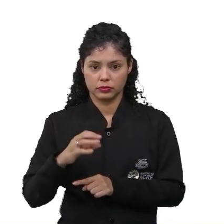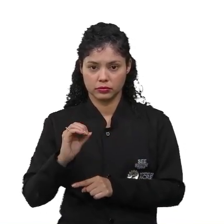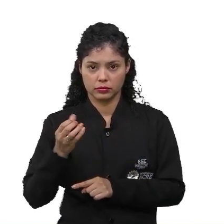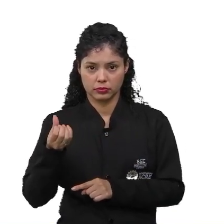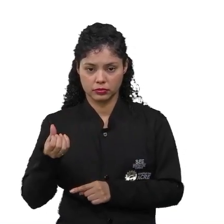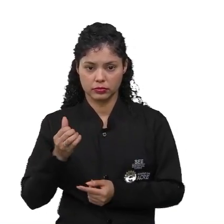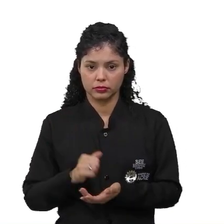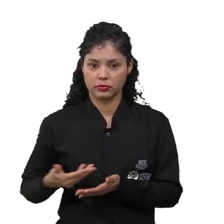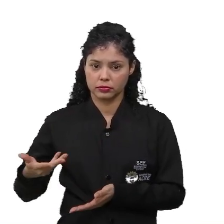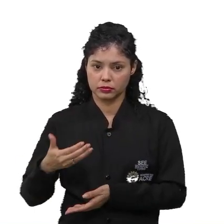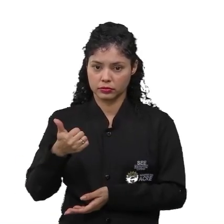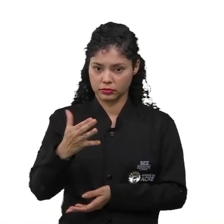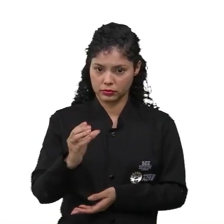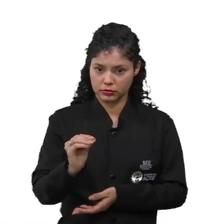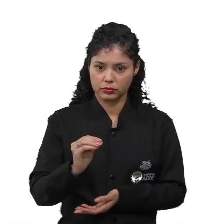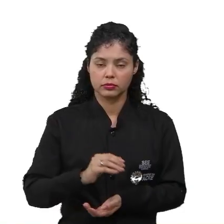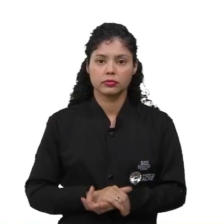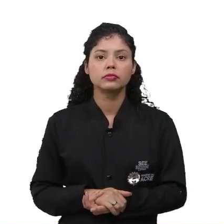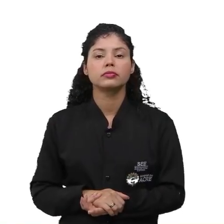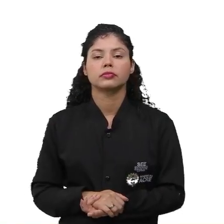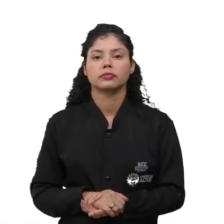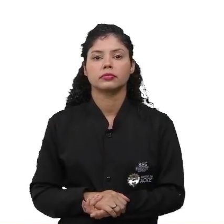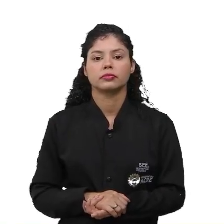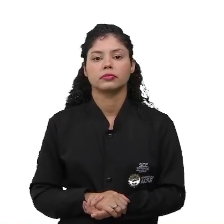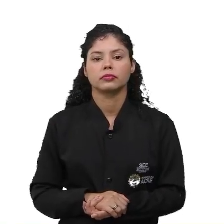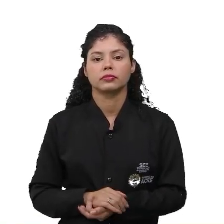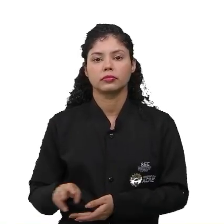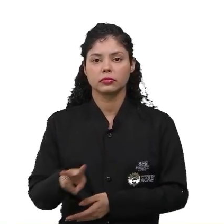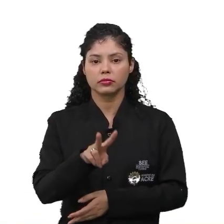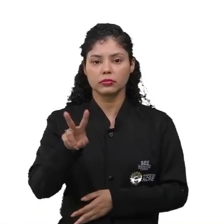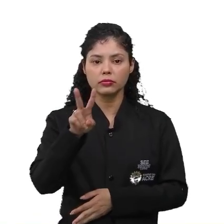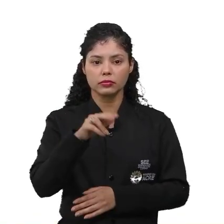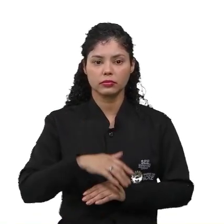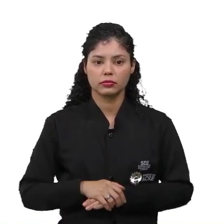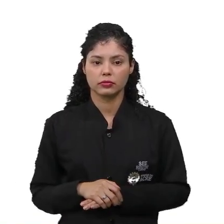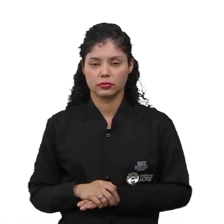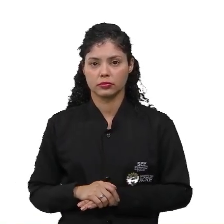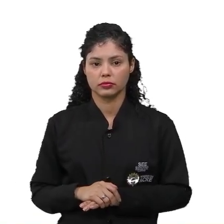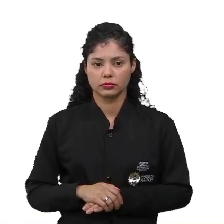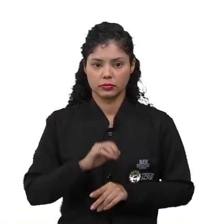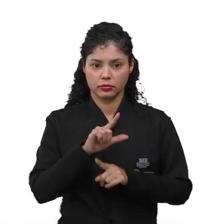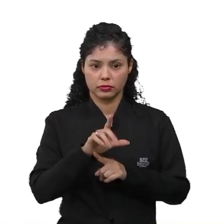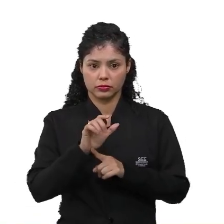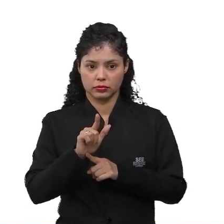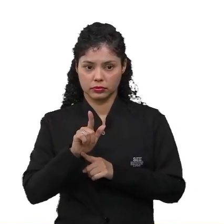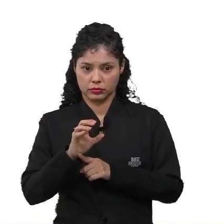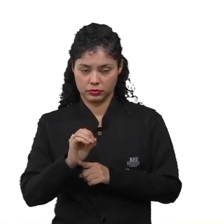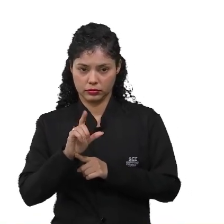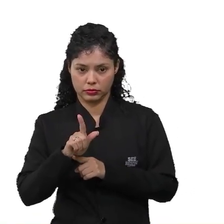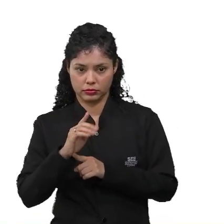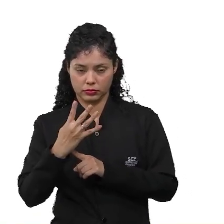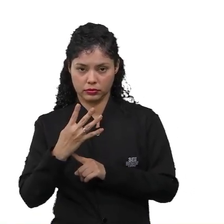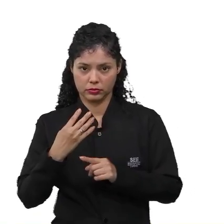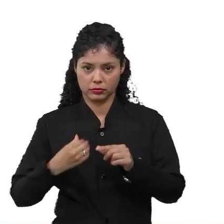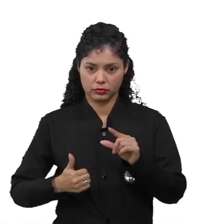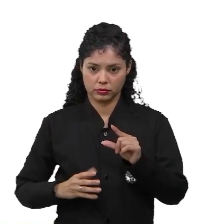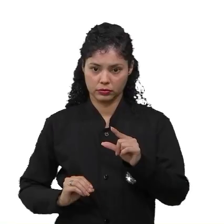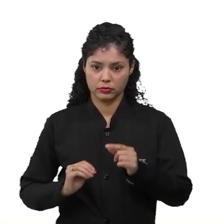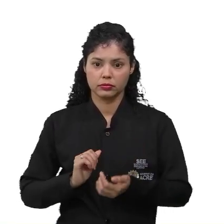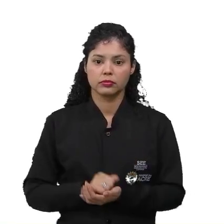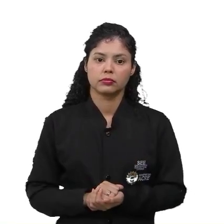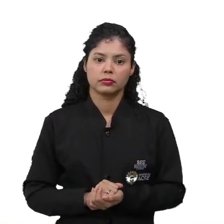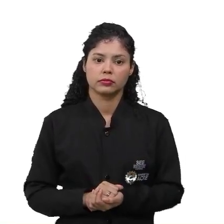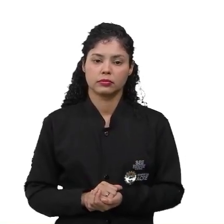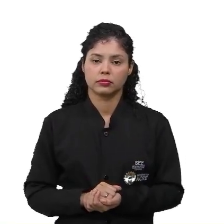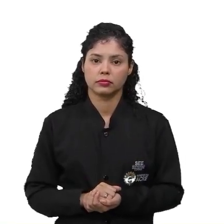1,06 na base 10. Esse valor aqui, log de 4 na base 10, é aproximadamente